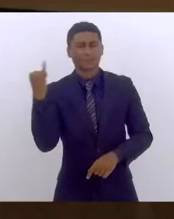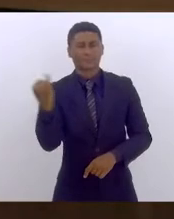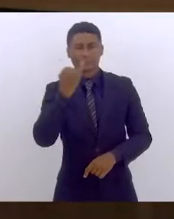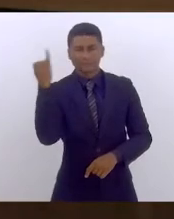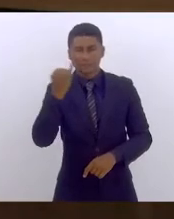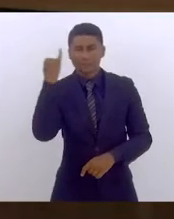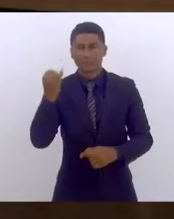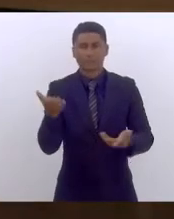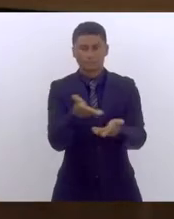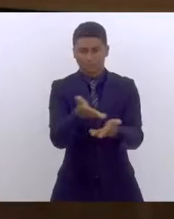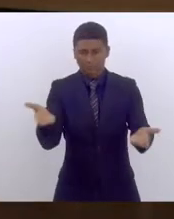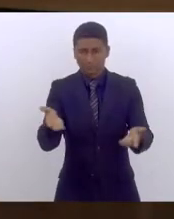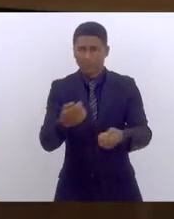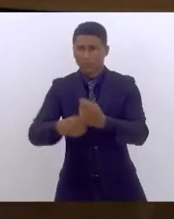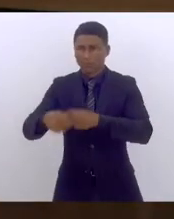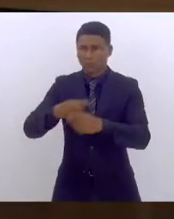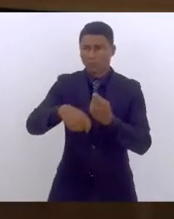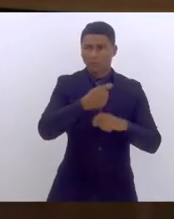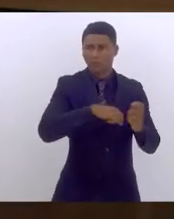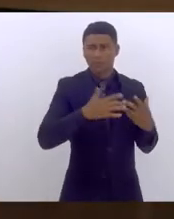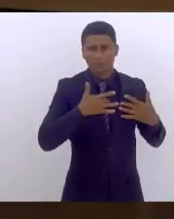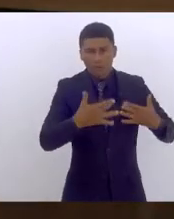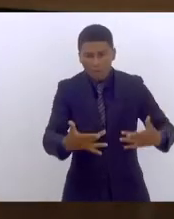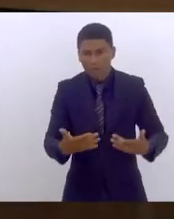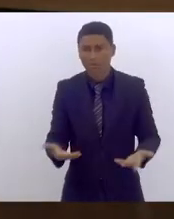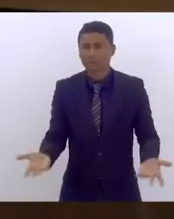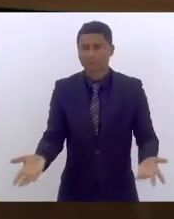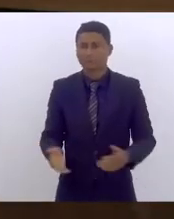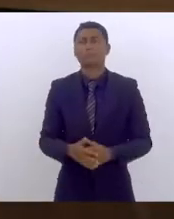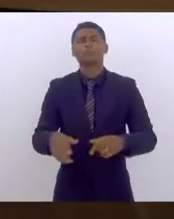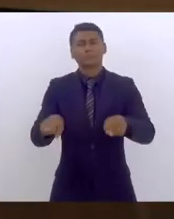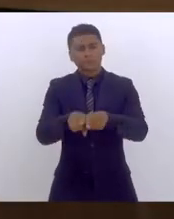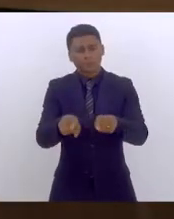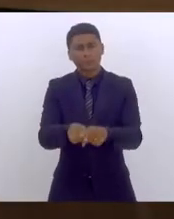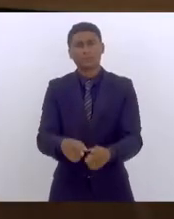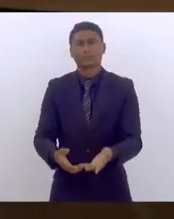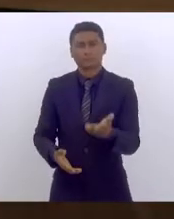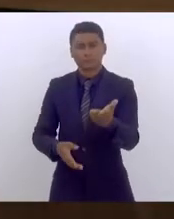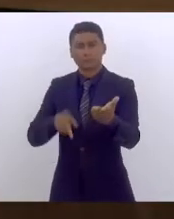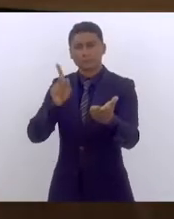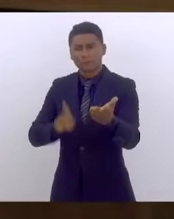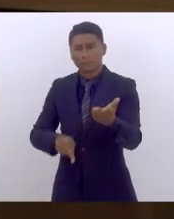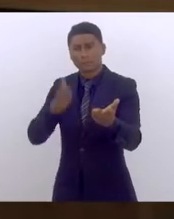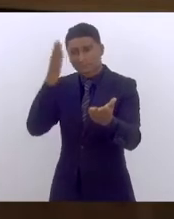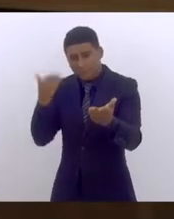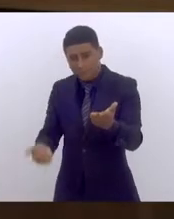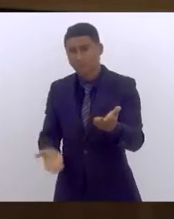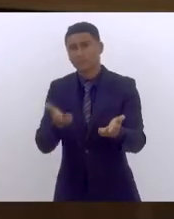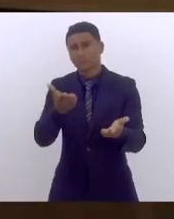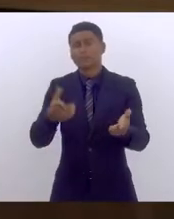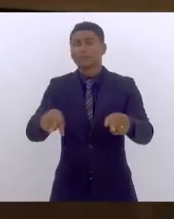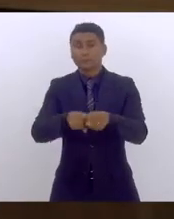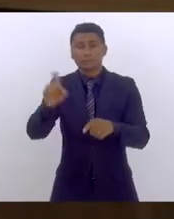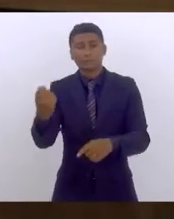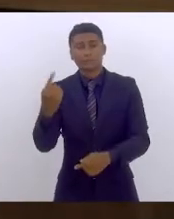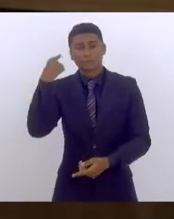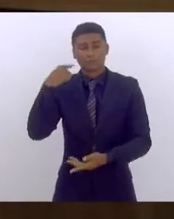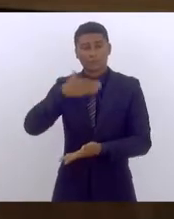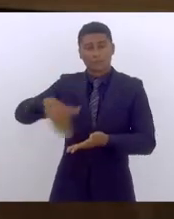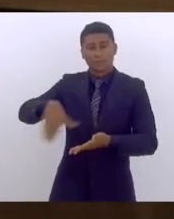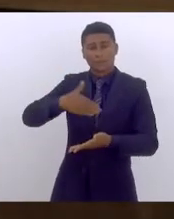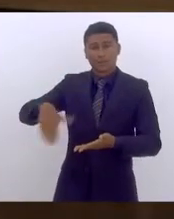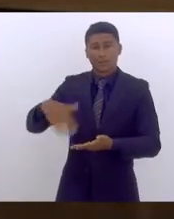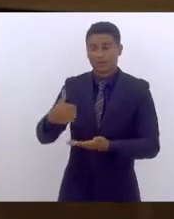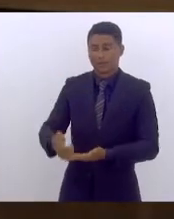fortalecimento dessa economia que acontece. Vossa Excelência, também presidenta, sabe disso, foi secretária de Assistência